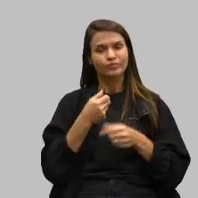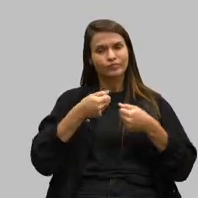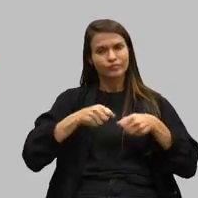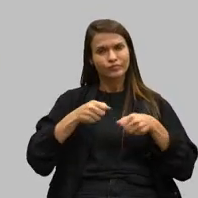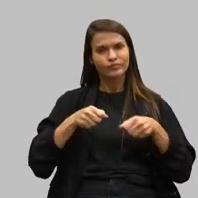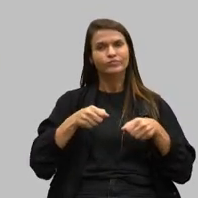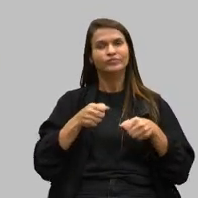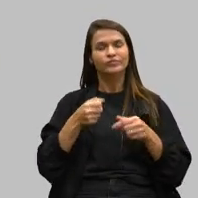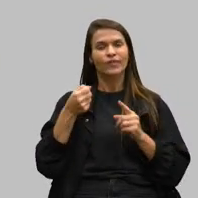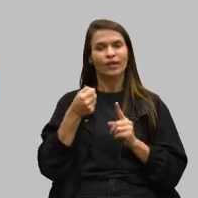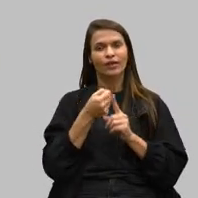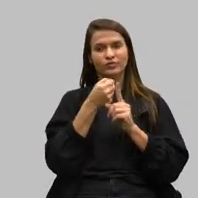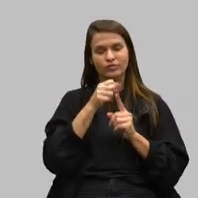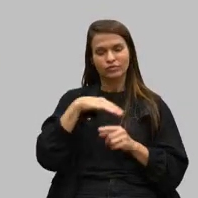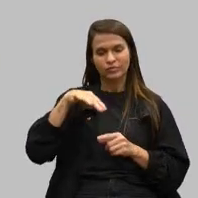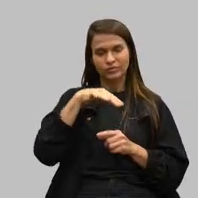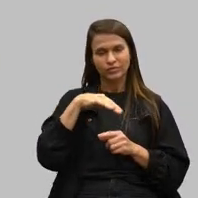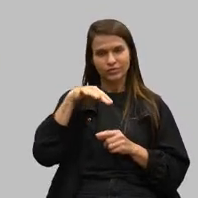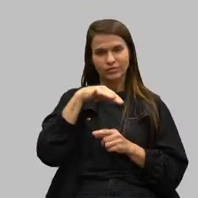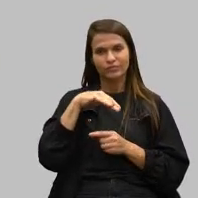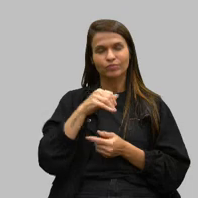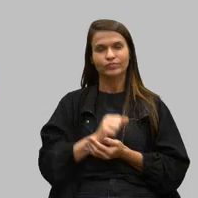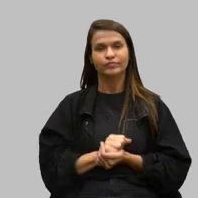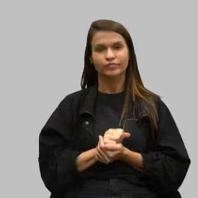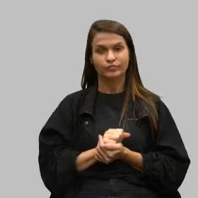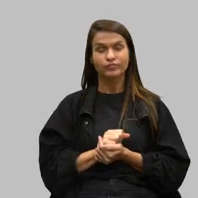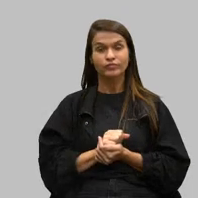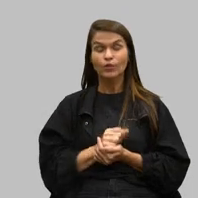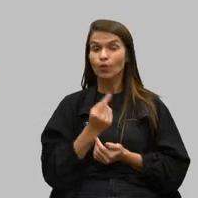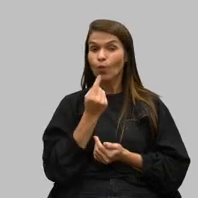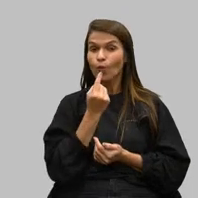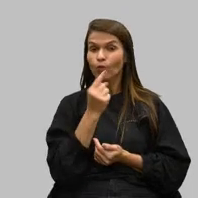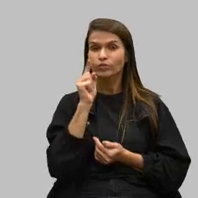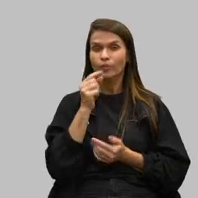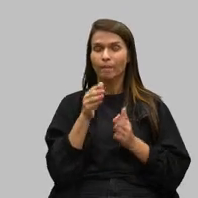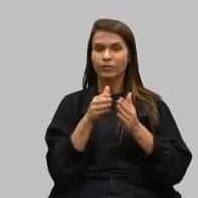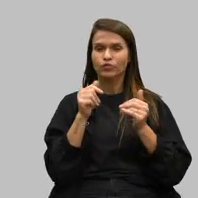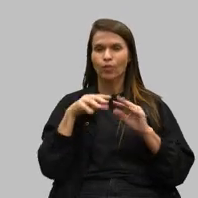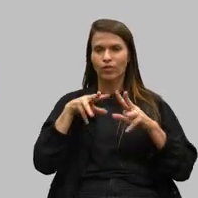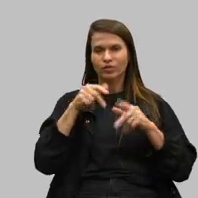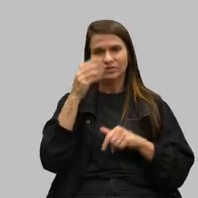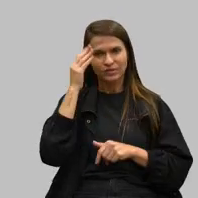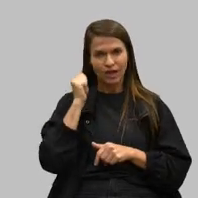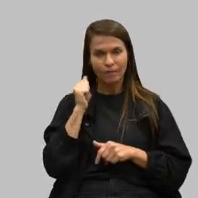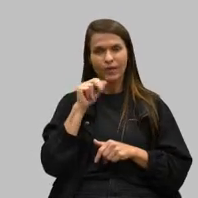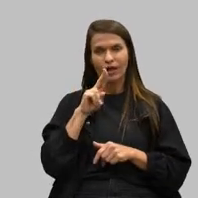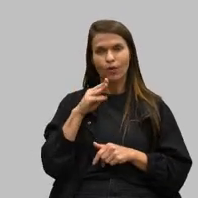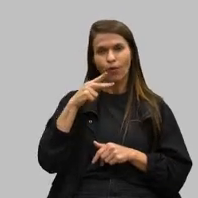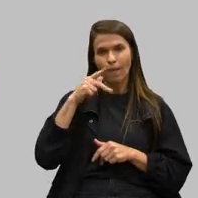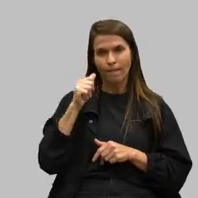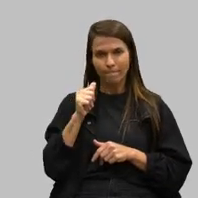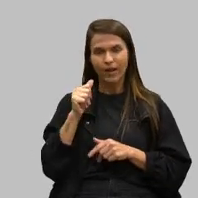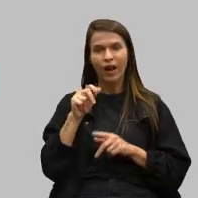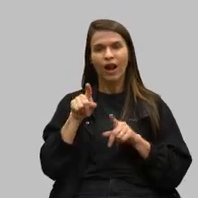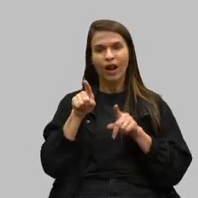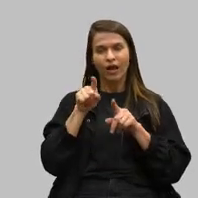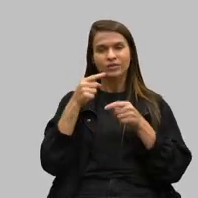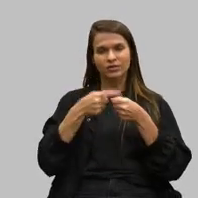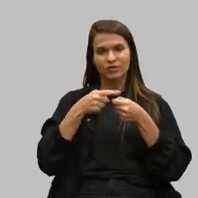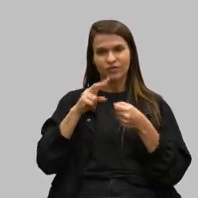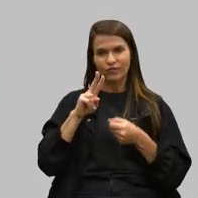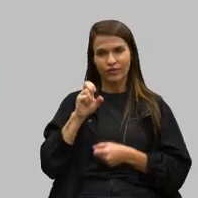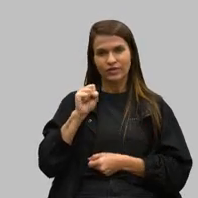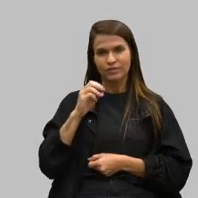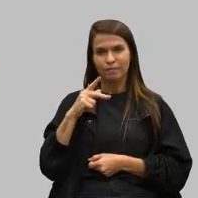parque multissensorial na nossa região. E o nosso último pedido, todo mundo sabe que a UPA de Vesposiano é a primeira UPA em atendimento no Estado.